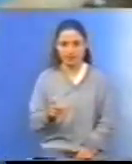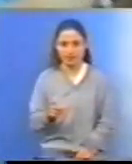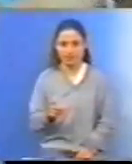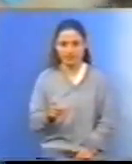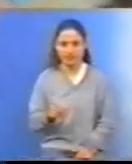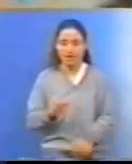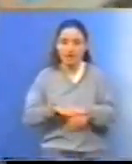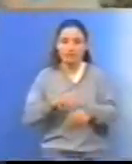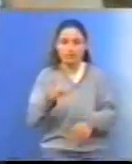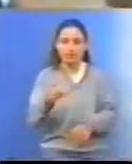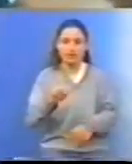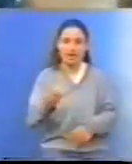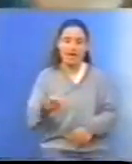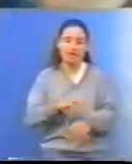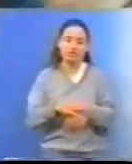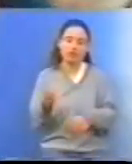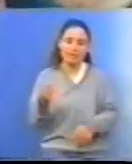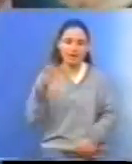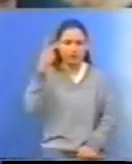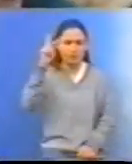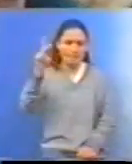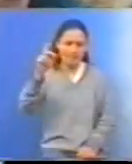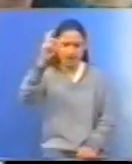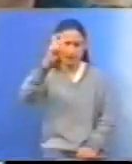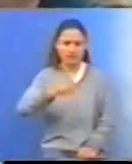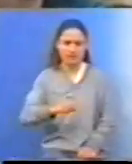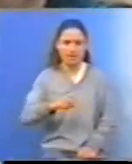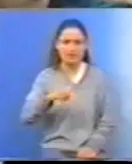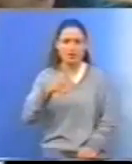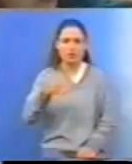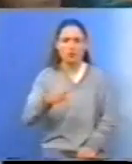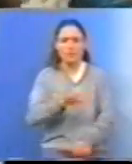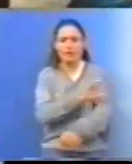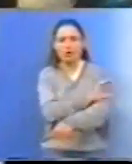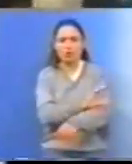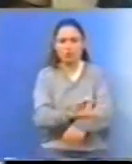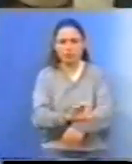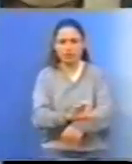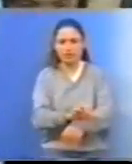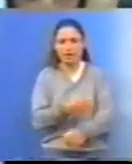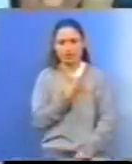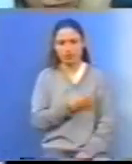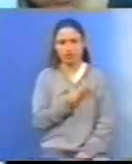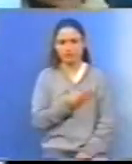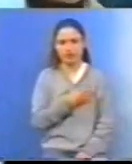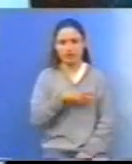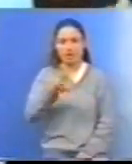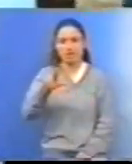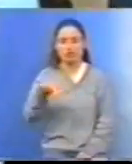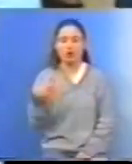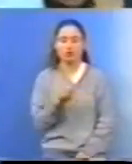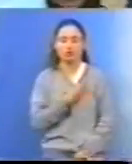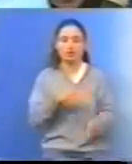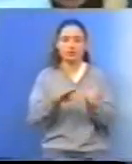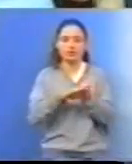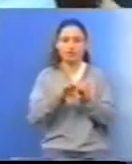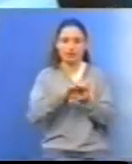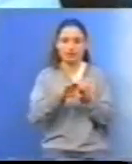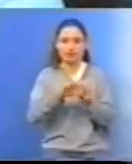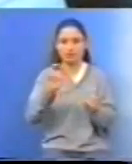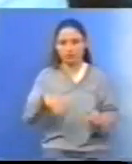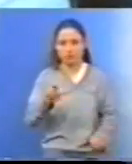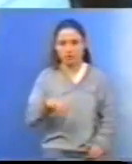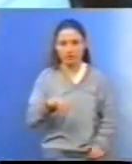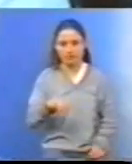Se você é chamada, se você é chamado para uma comunidade de vida, como é a Canção Nova, como é o Shalom, e como estão